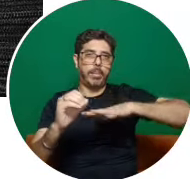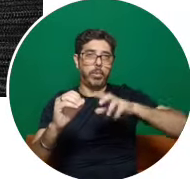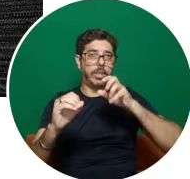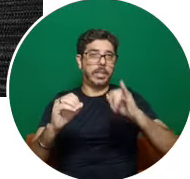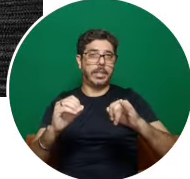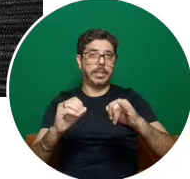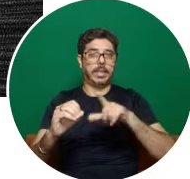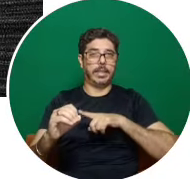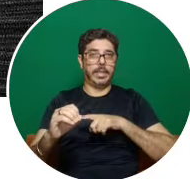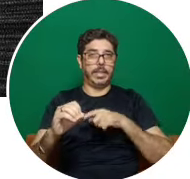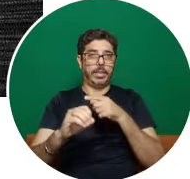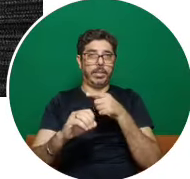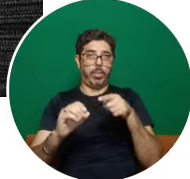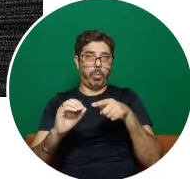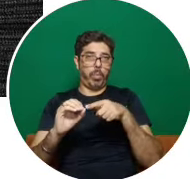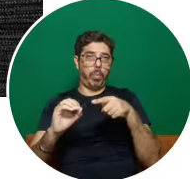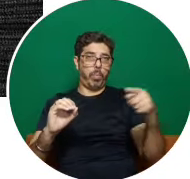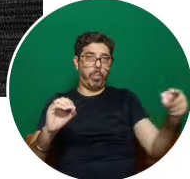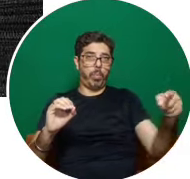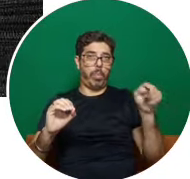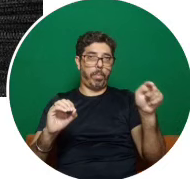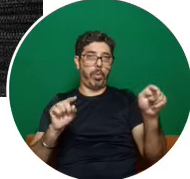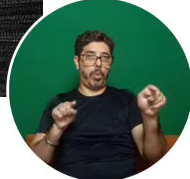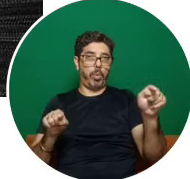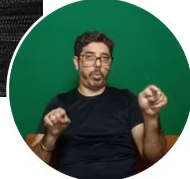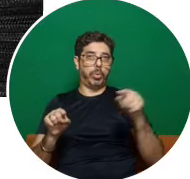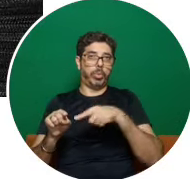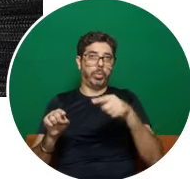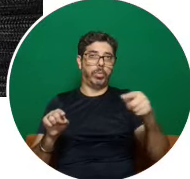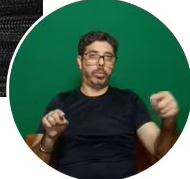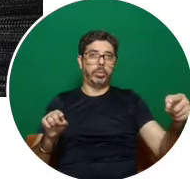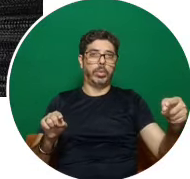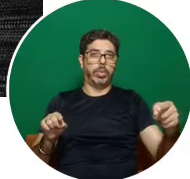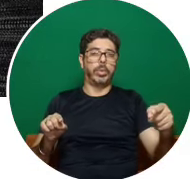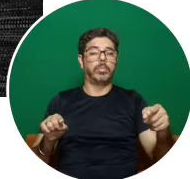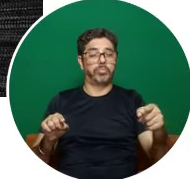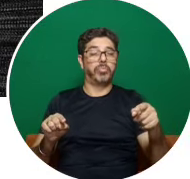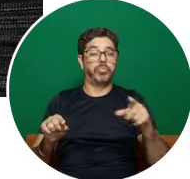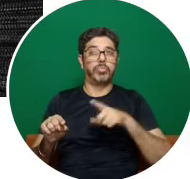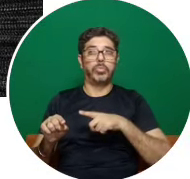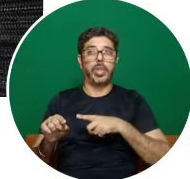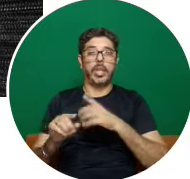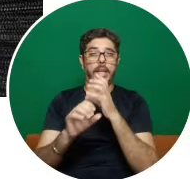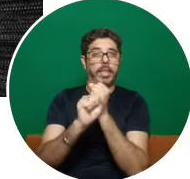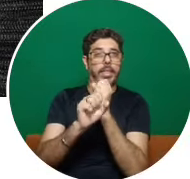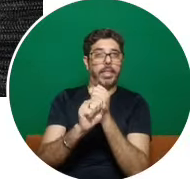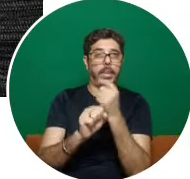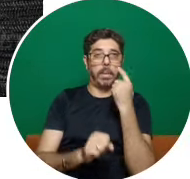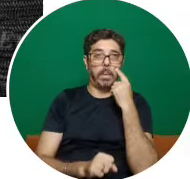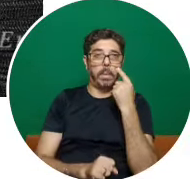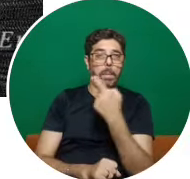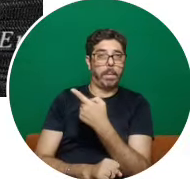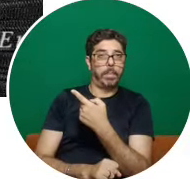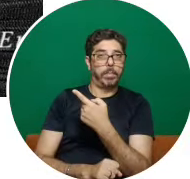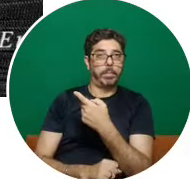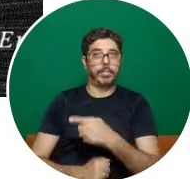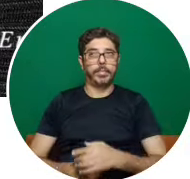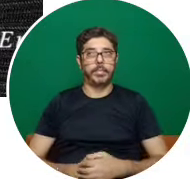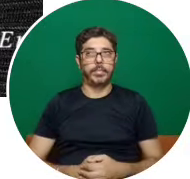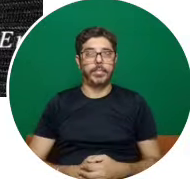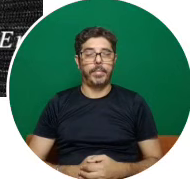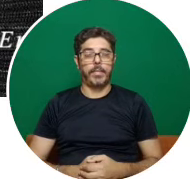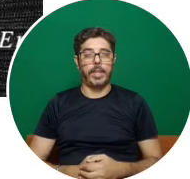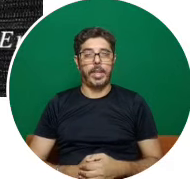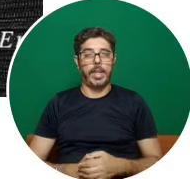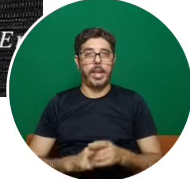vezes campo, então o trabalho de uma força elétrica para mover a carga de um ponto 1 para um ponto 2 vai ser